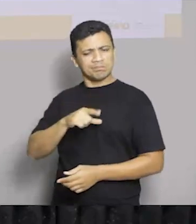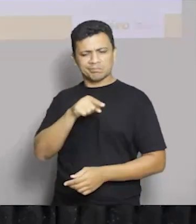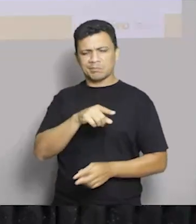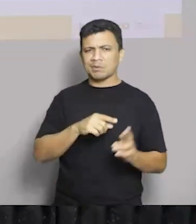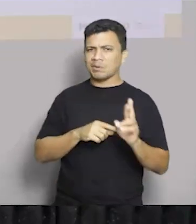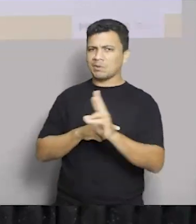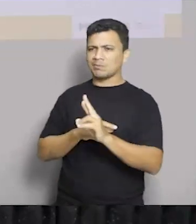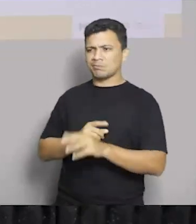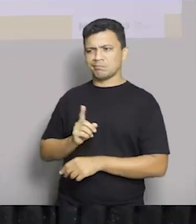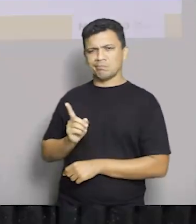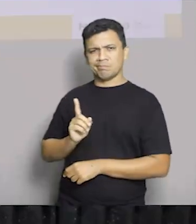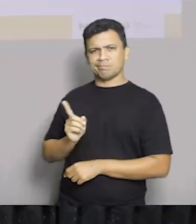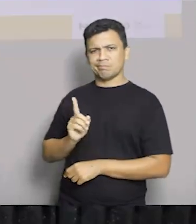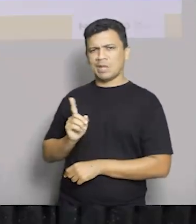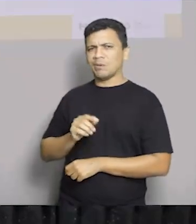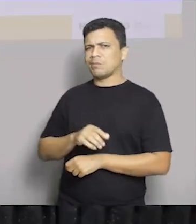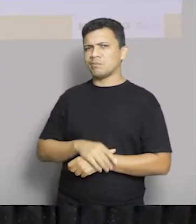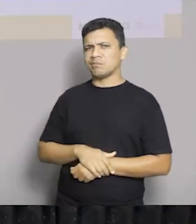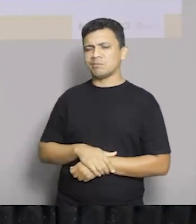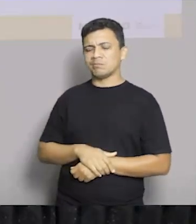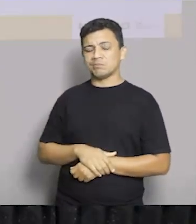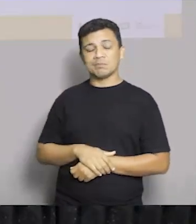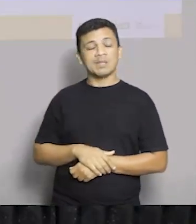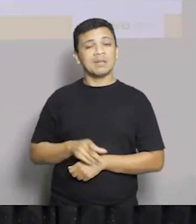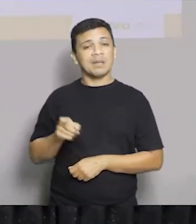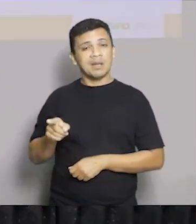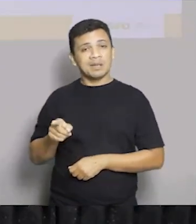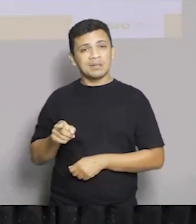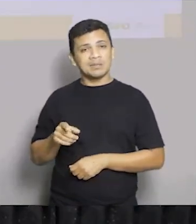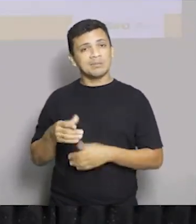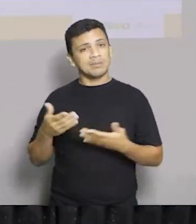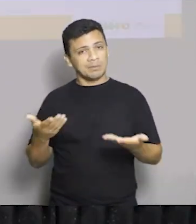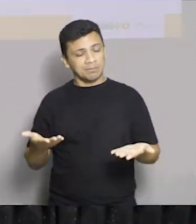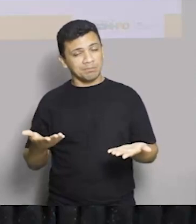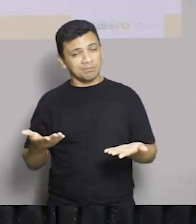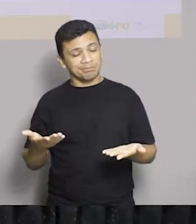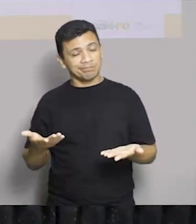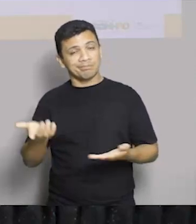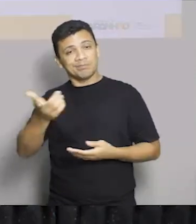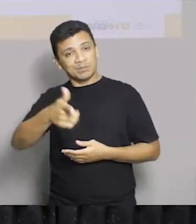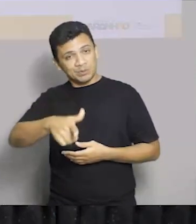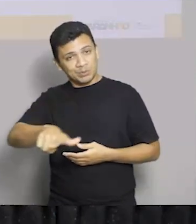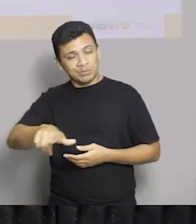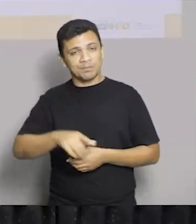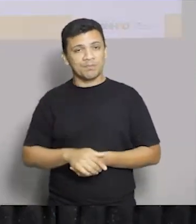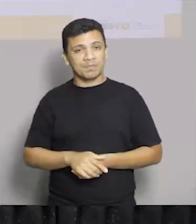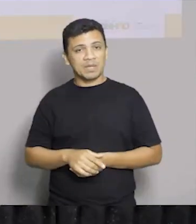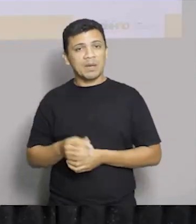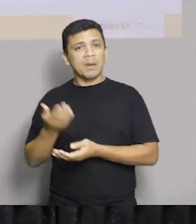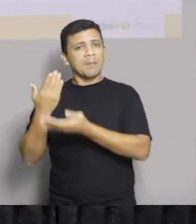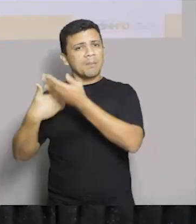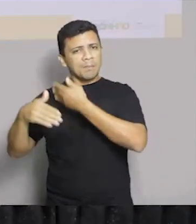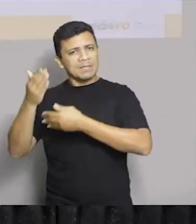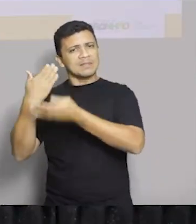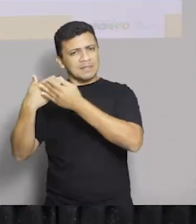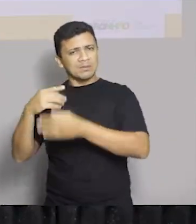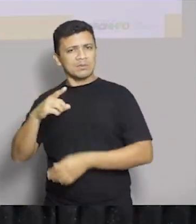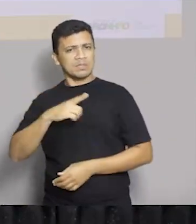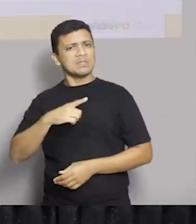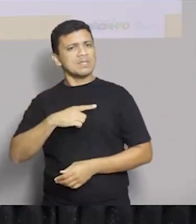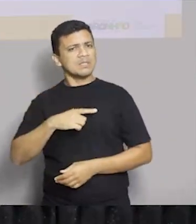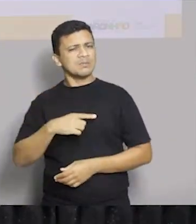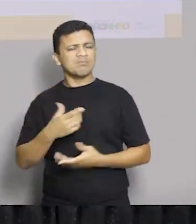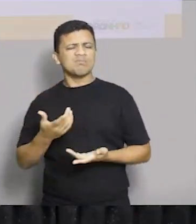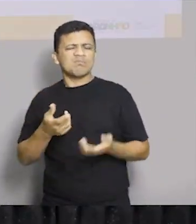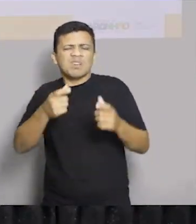não depois ele continua então de novo se o passado existe onde